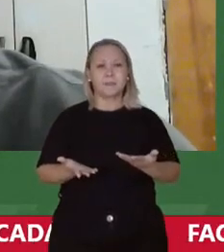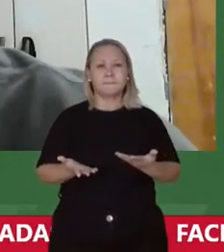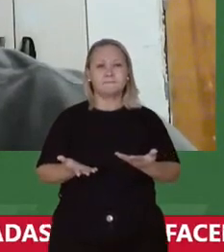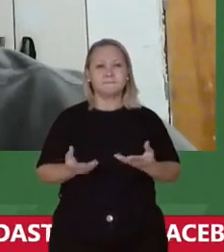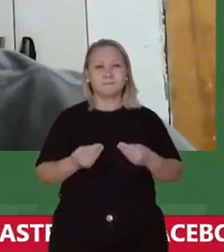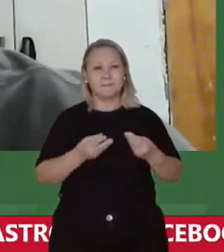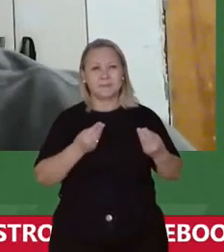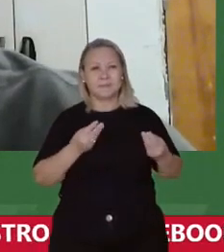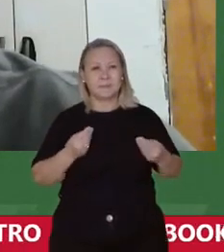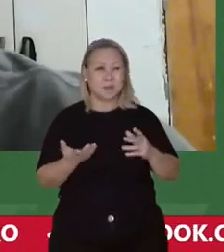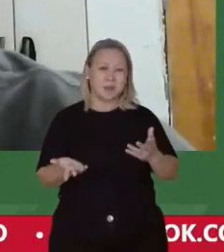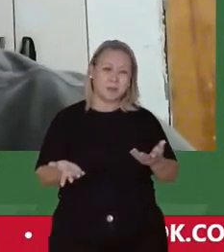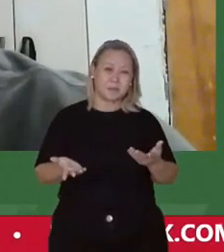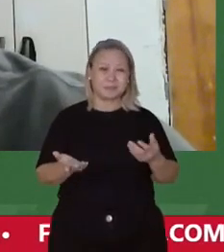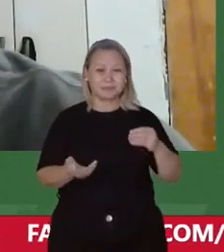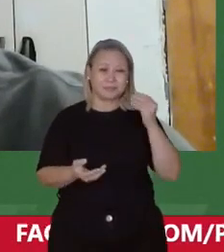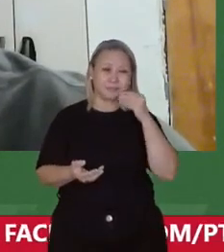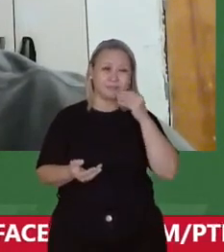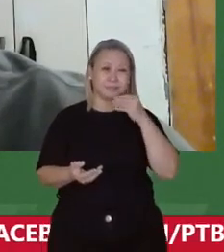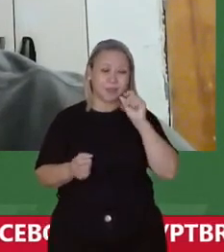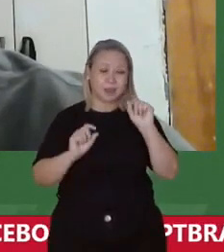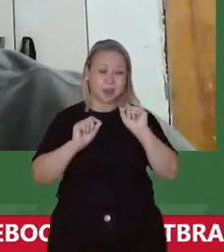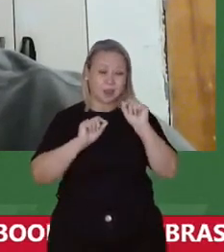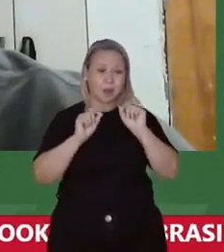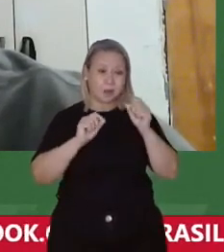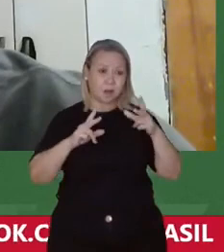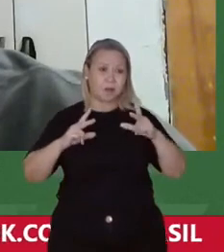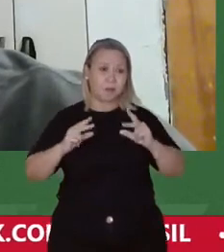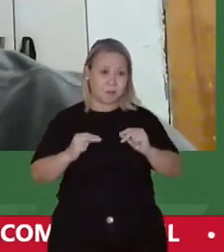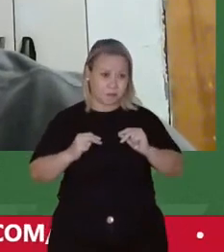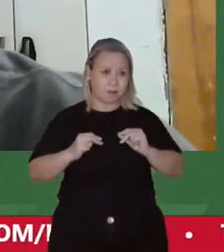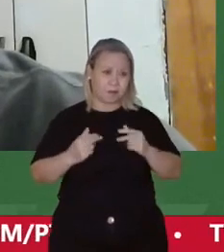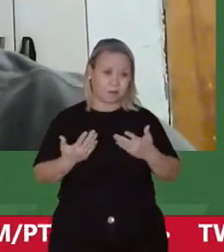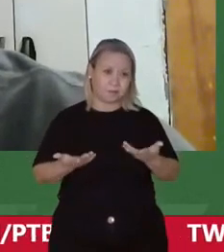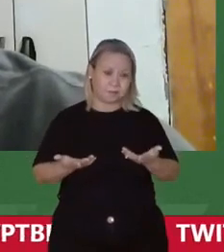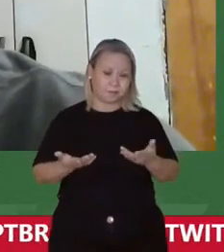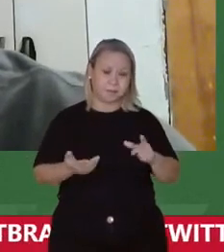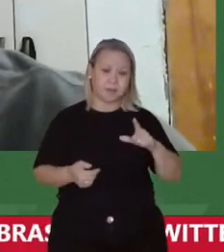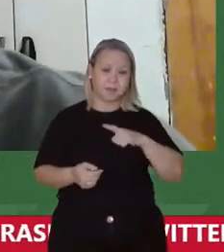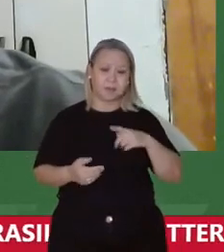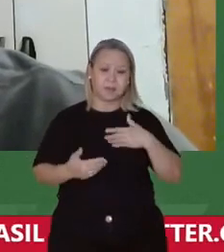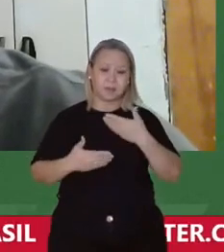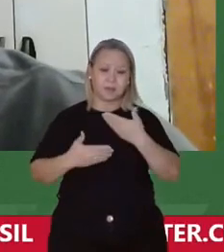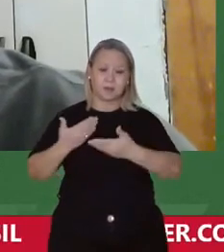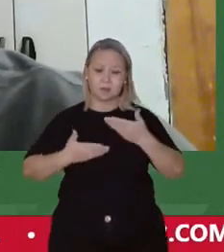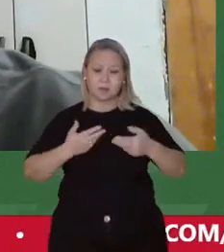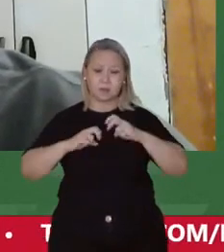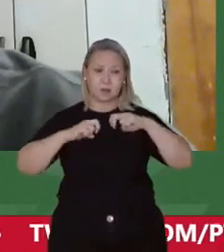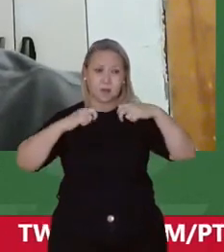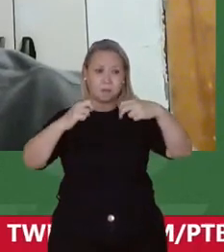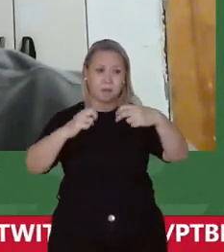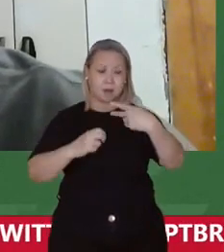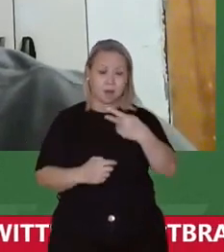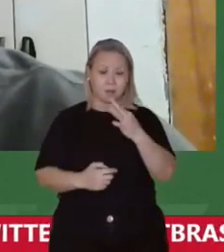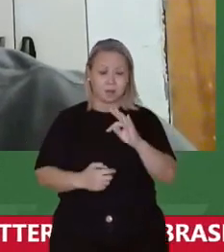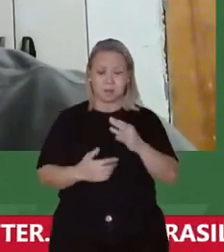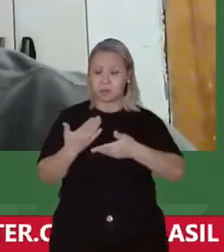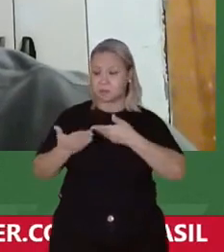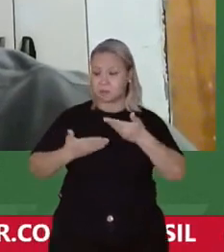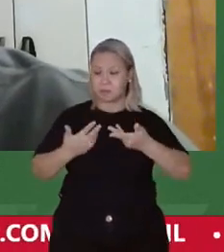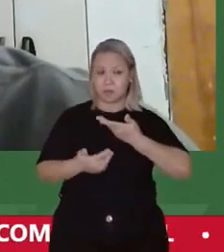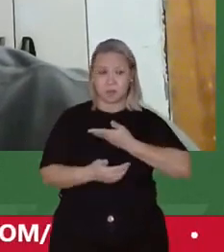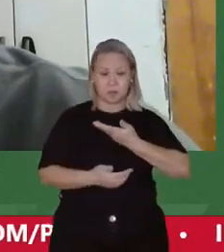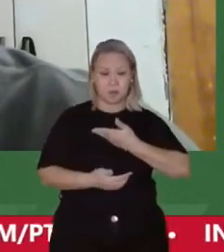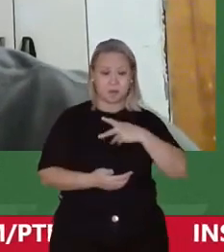muito aquém do que nós merecíamos, né? Assim, nós temos hoje como aliados principalmente a bancada do PT, né, a bancada